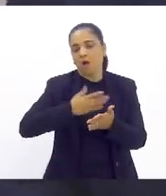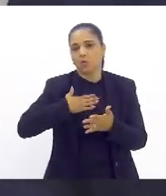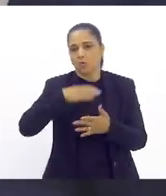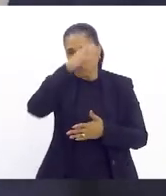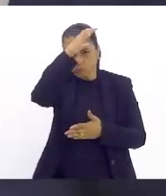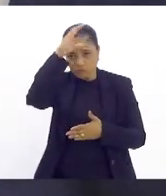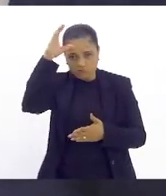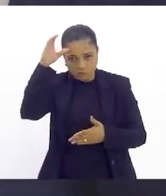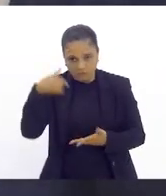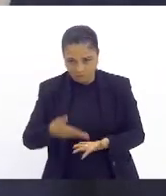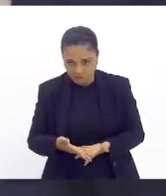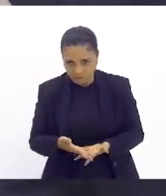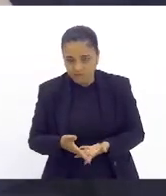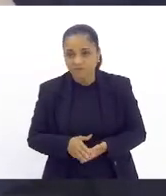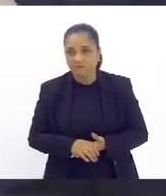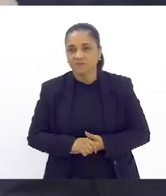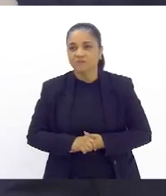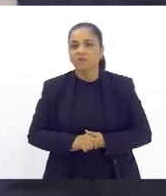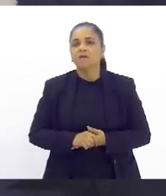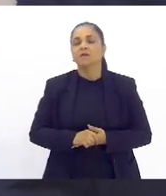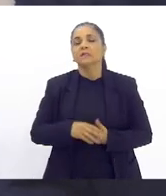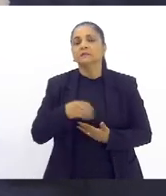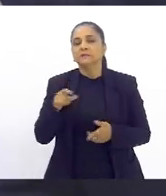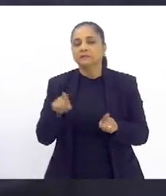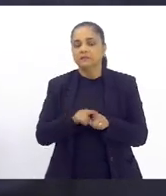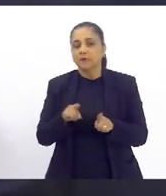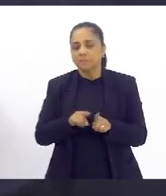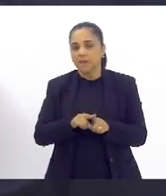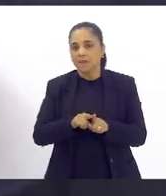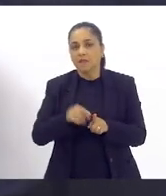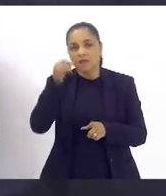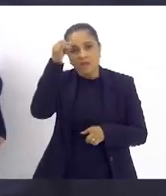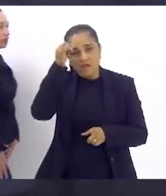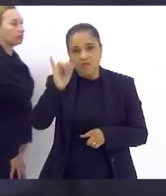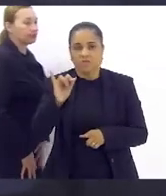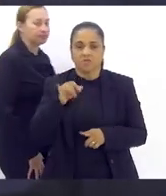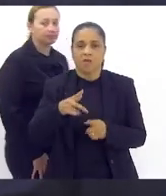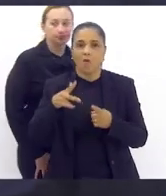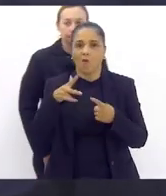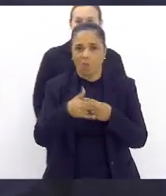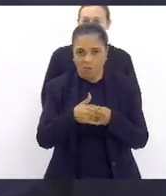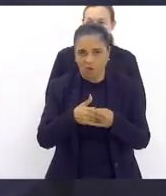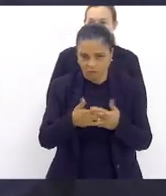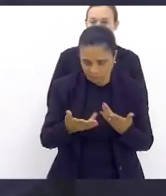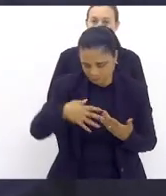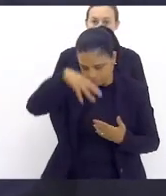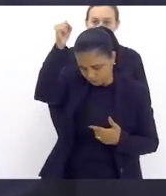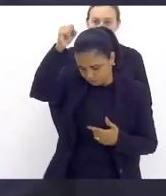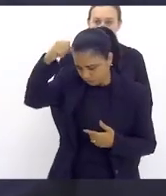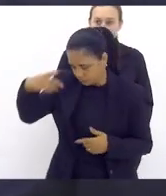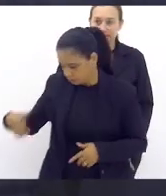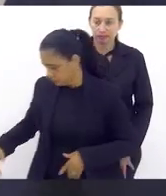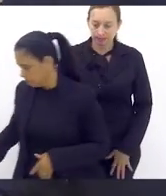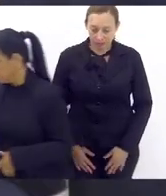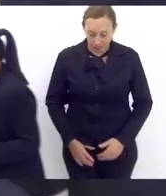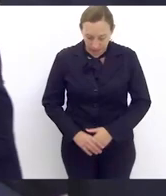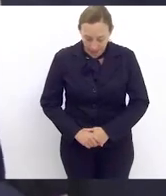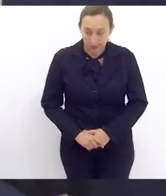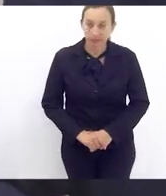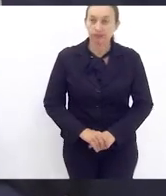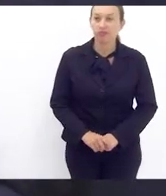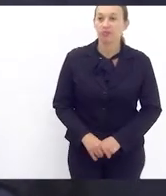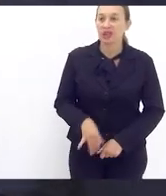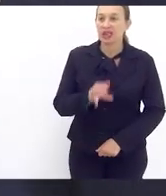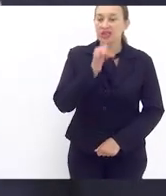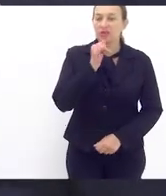bem como né a evitar o corte no fim do expediente bancário por